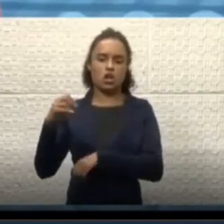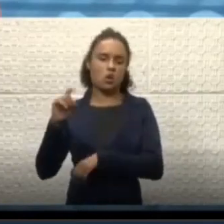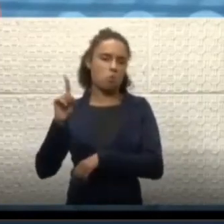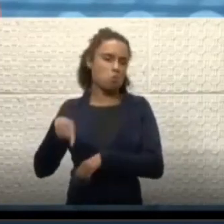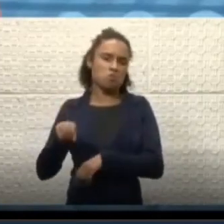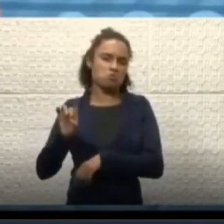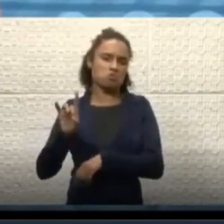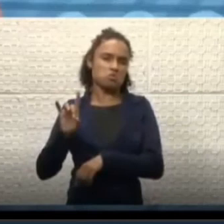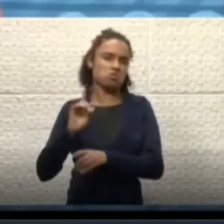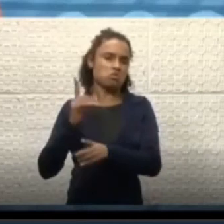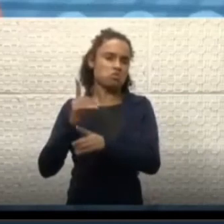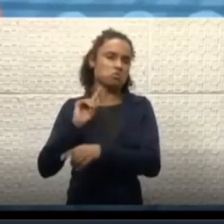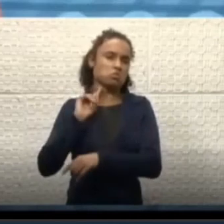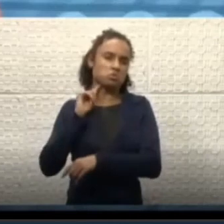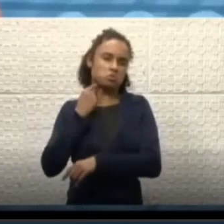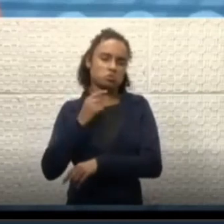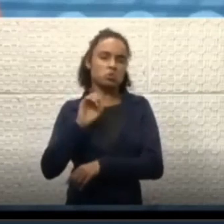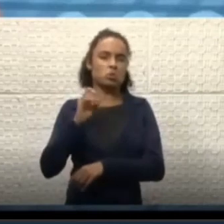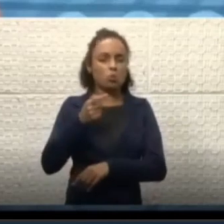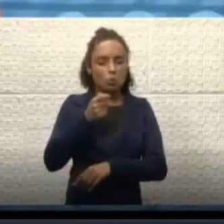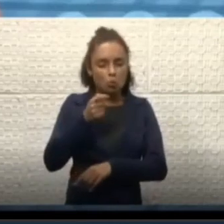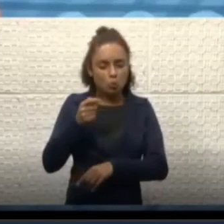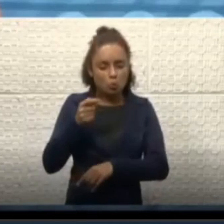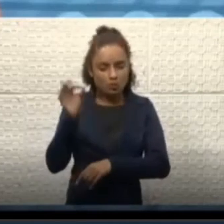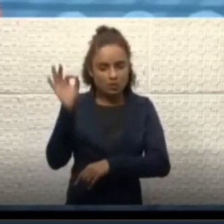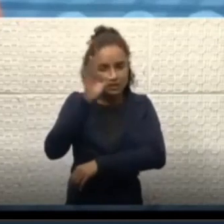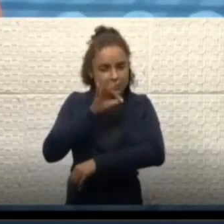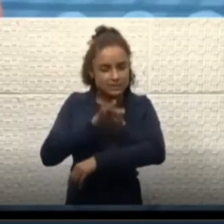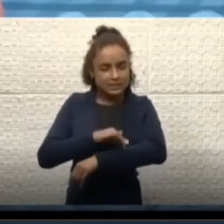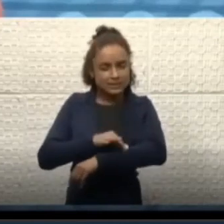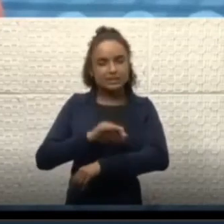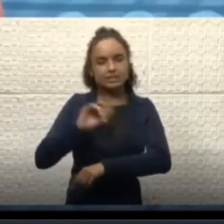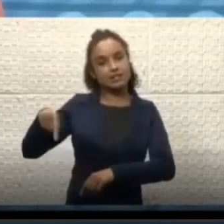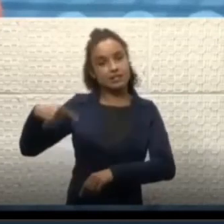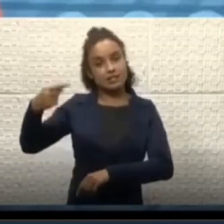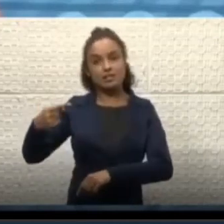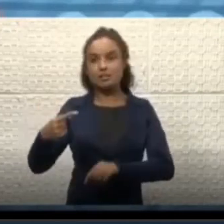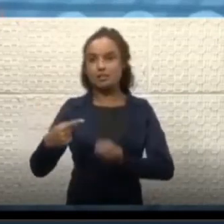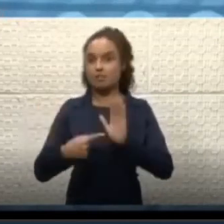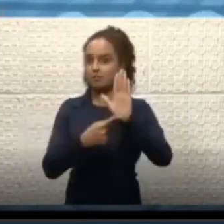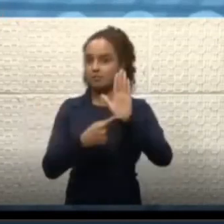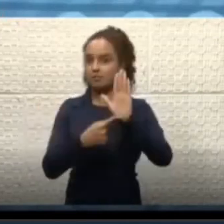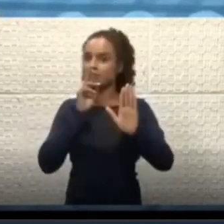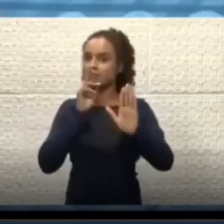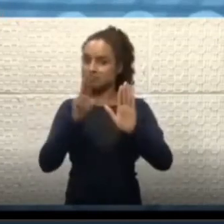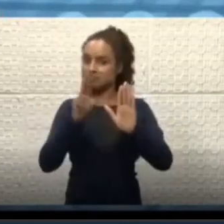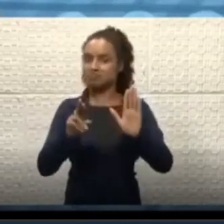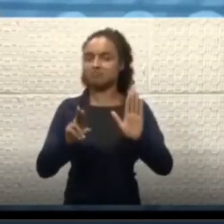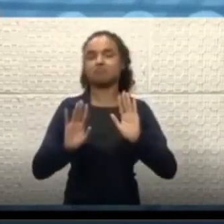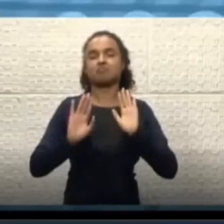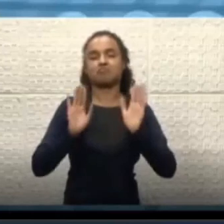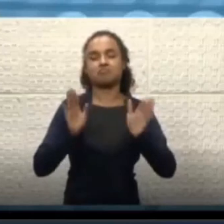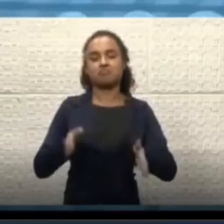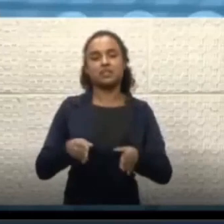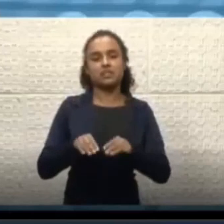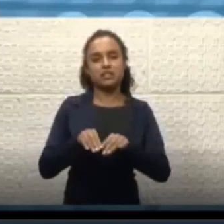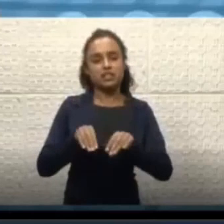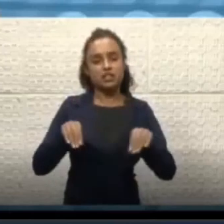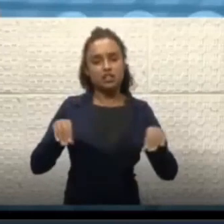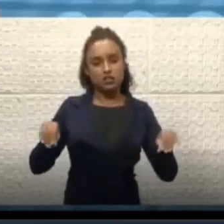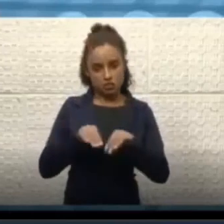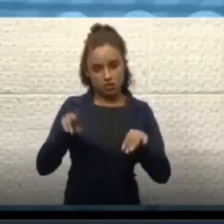encontrar sujidades, talvez pequenos insetos, que é o que eu vou mostrar para vocês depois nos resultados, tá certo? Feito então a